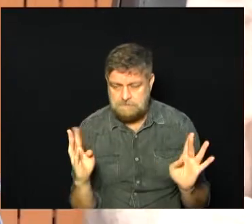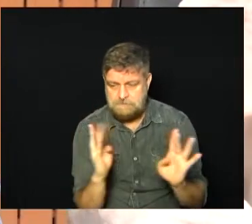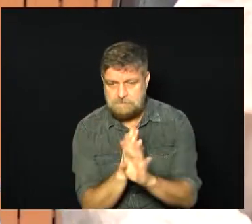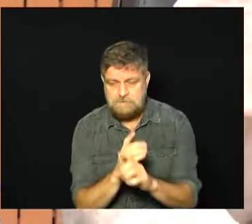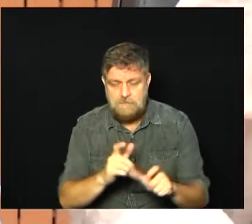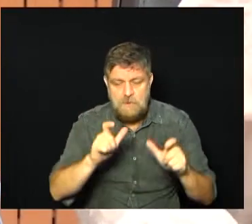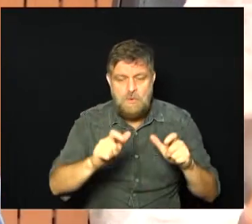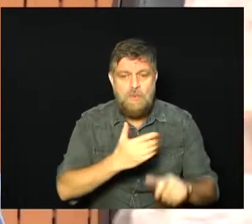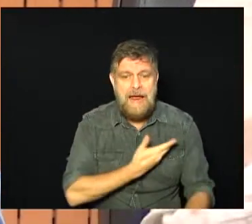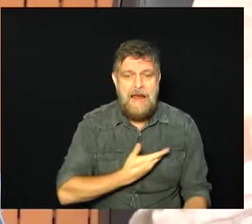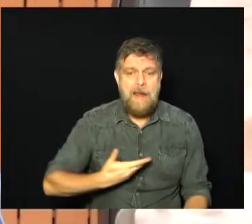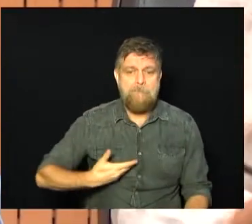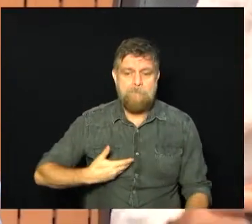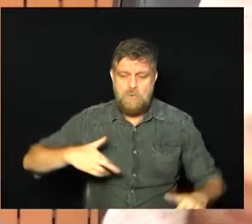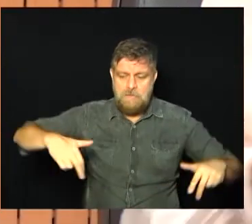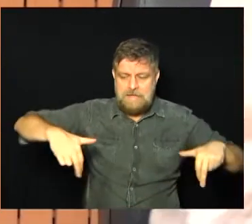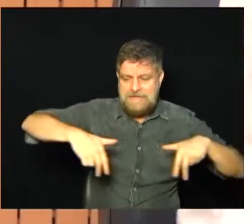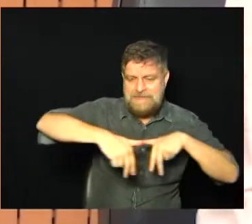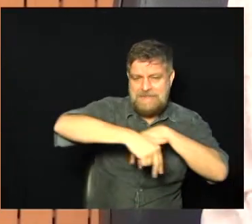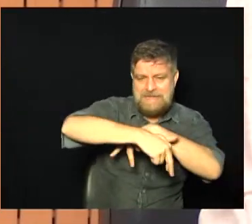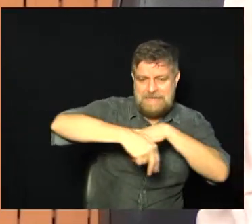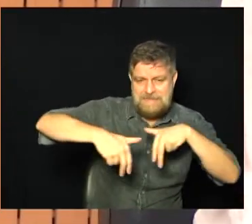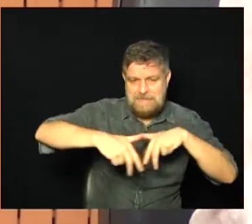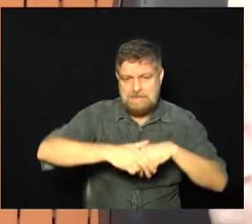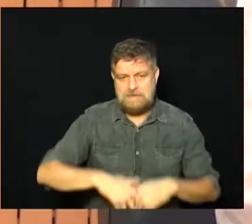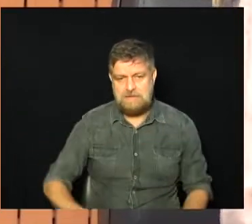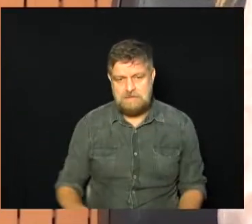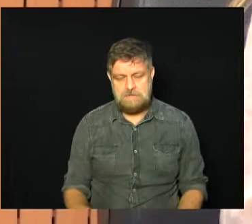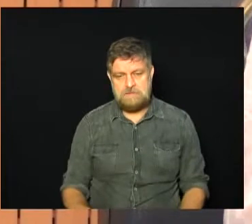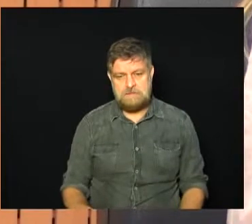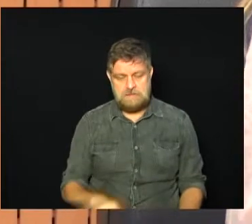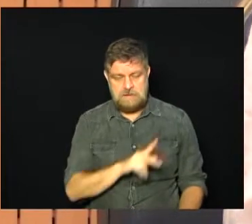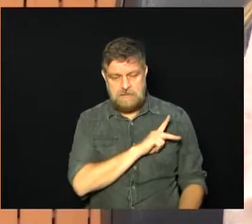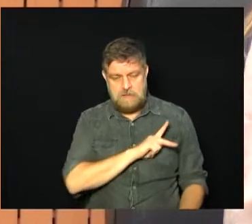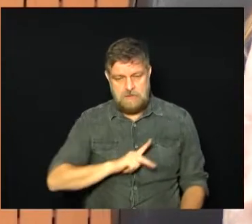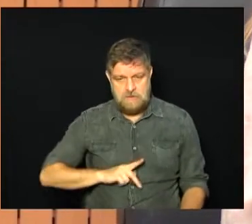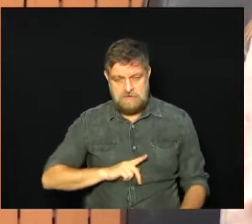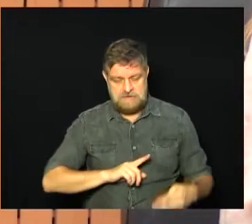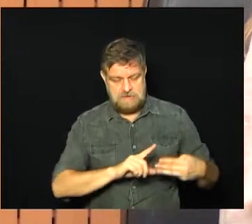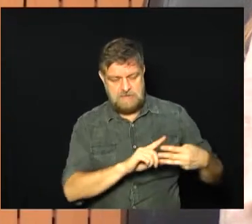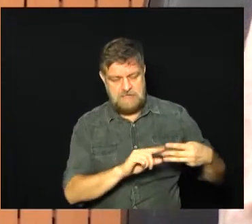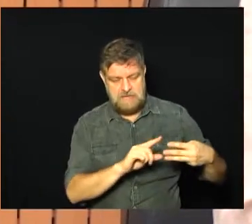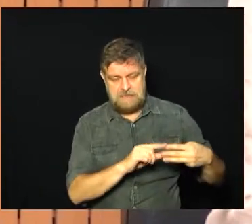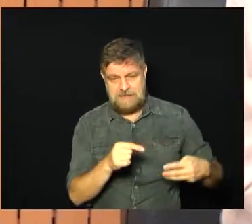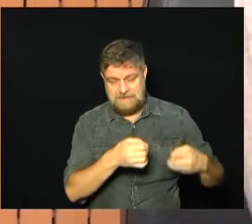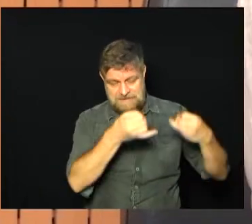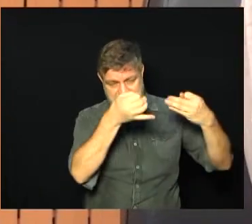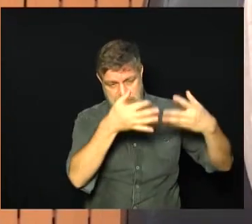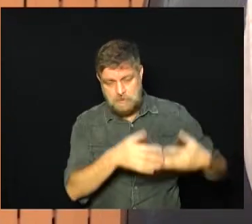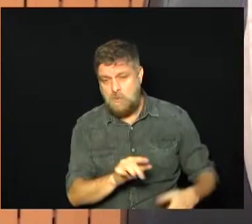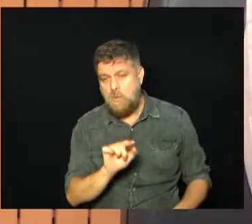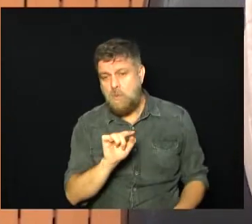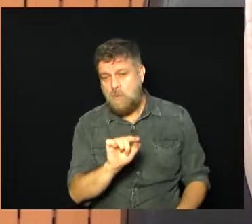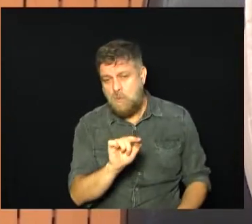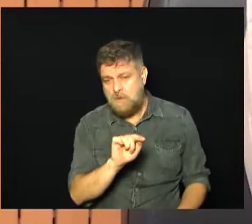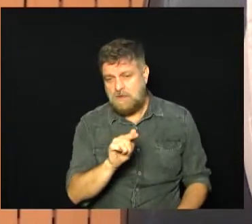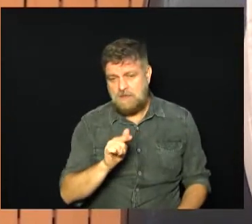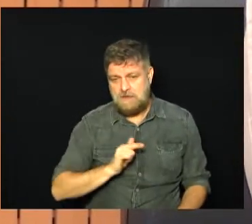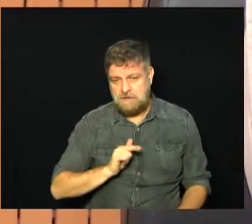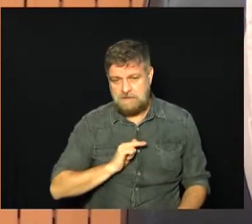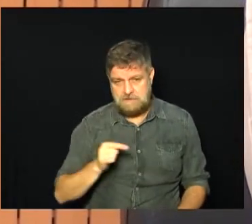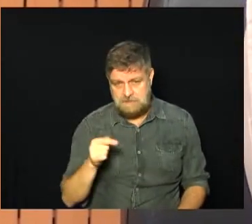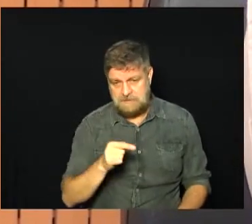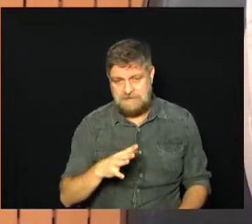espaços públicos, e o presidente Ayrton trouxe um pouco um relato de que a configuração